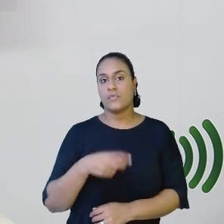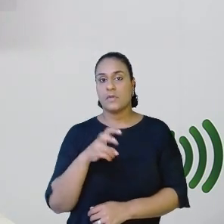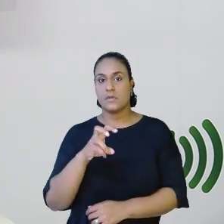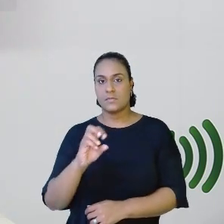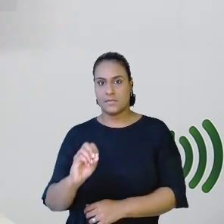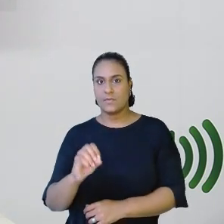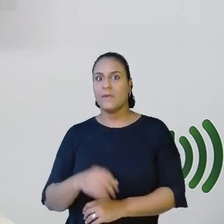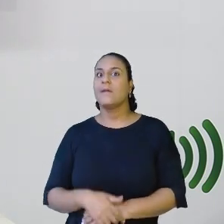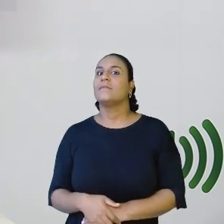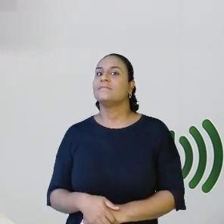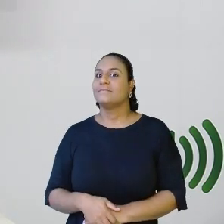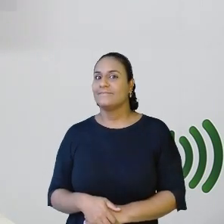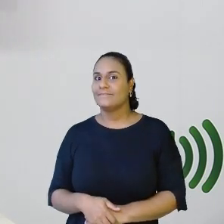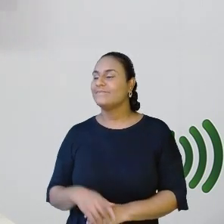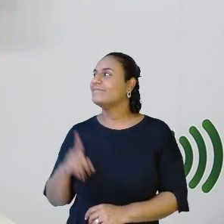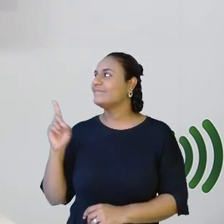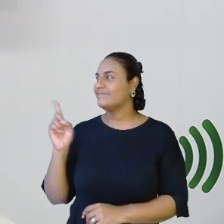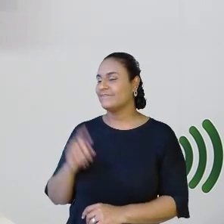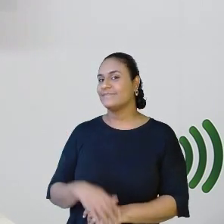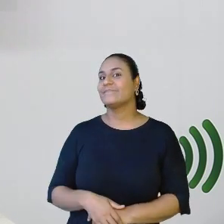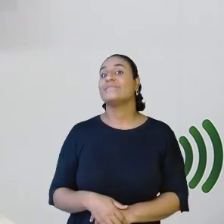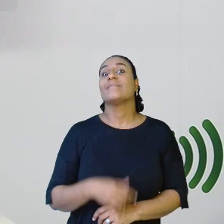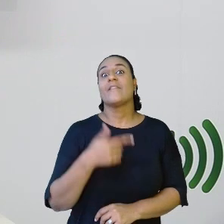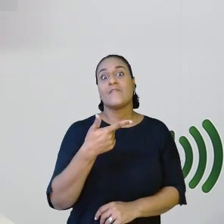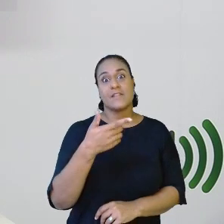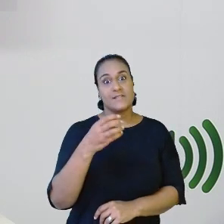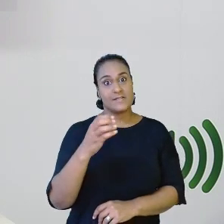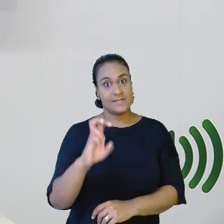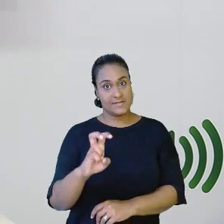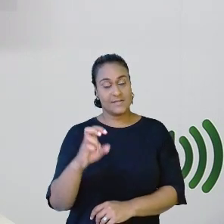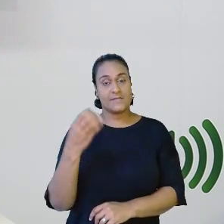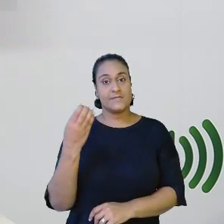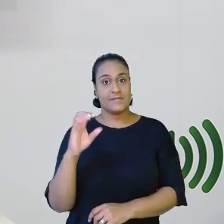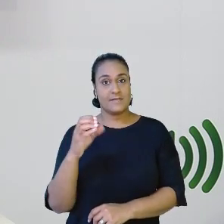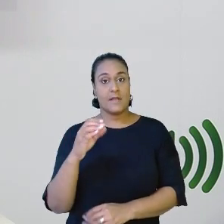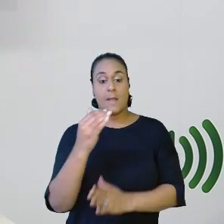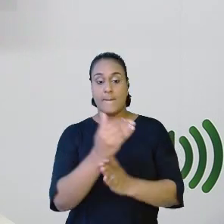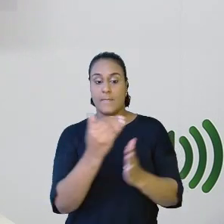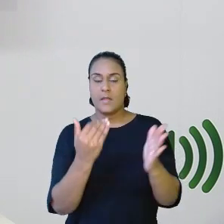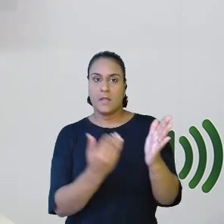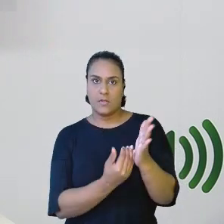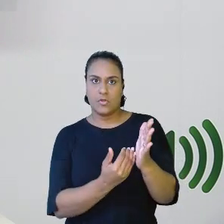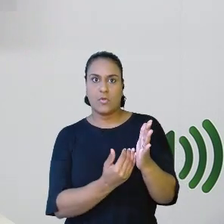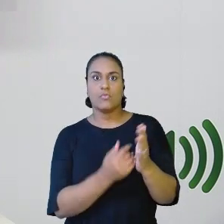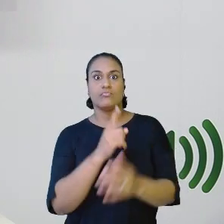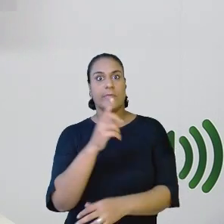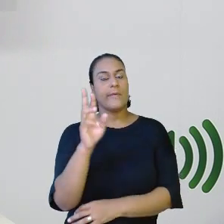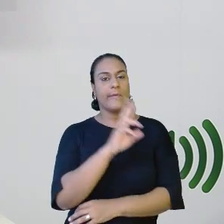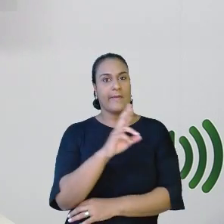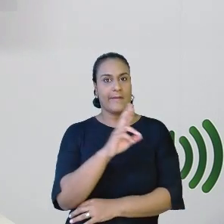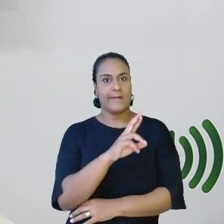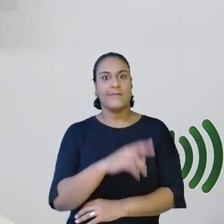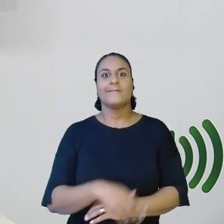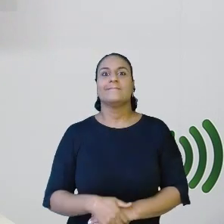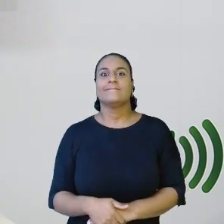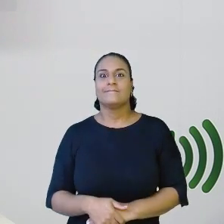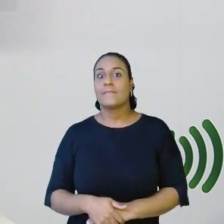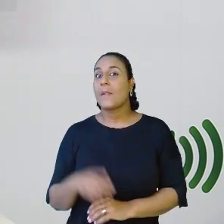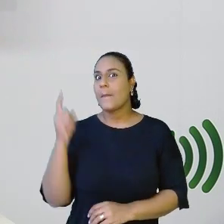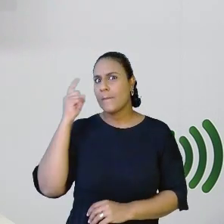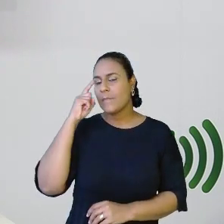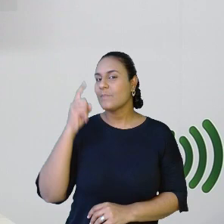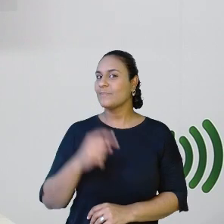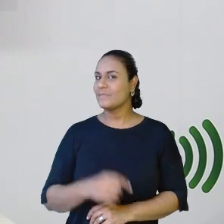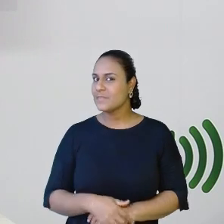2,50? 25 centavos. É menor do que a unidade. E aí?